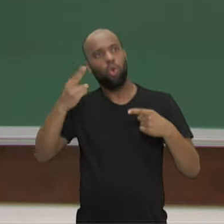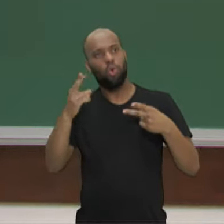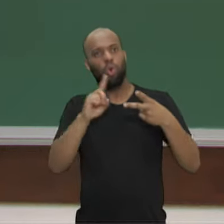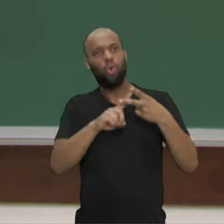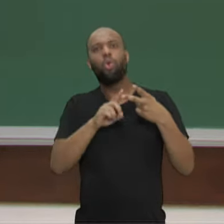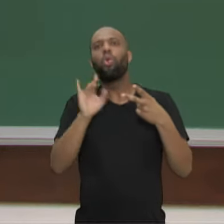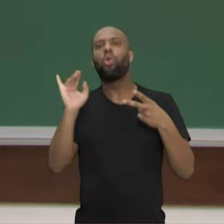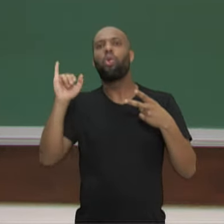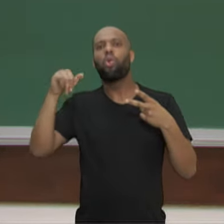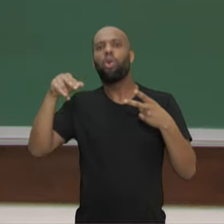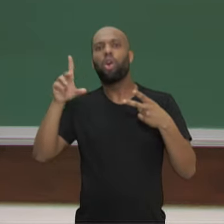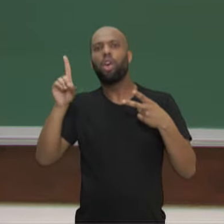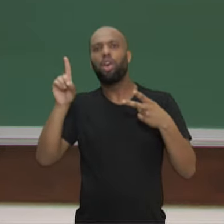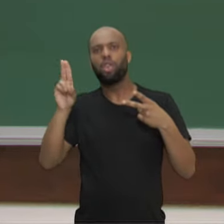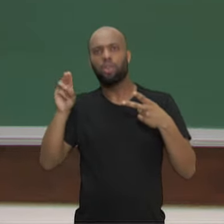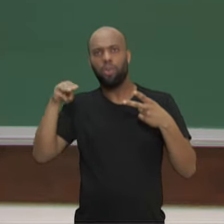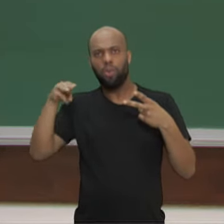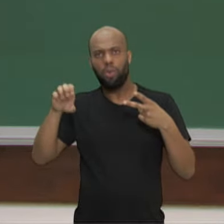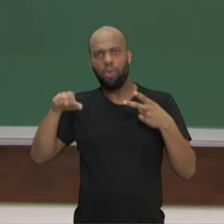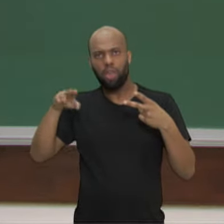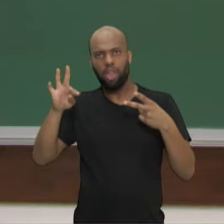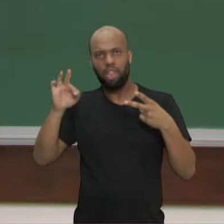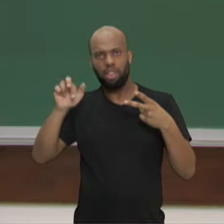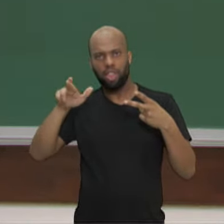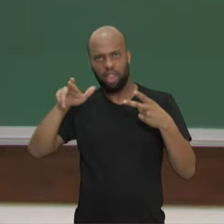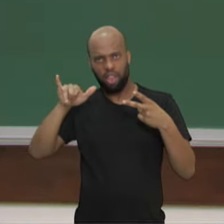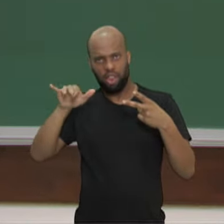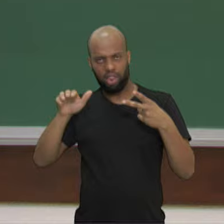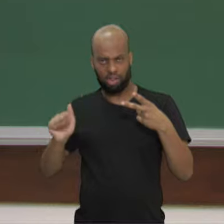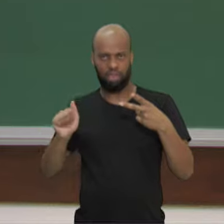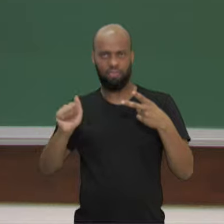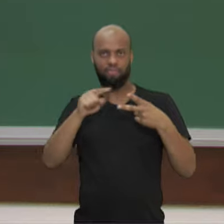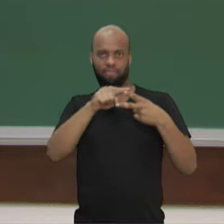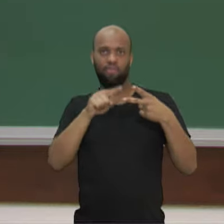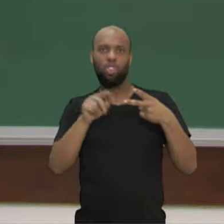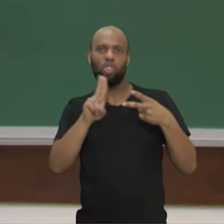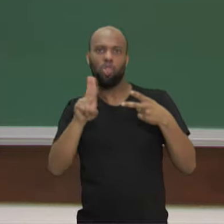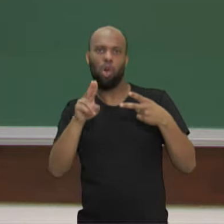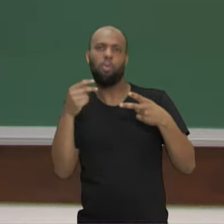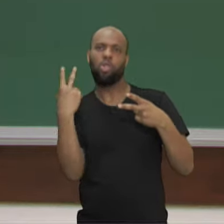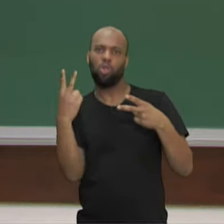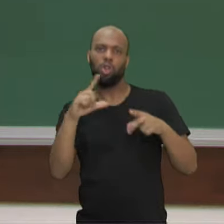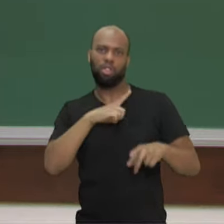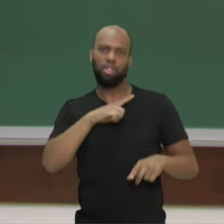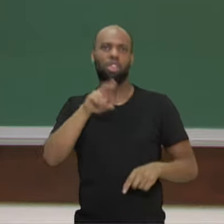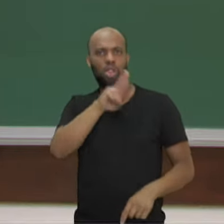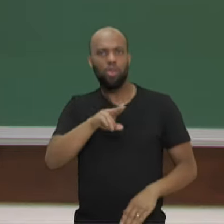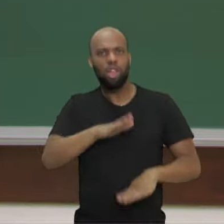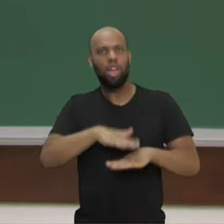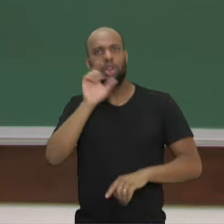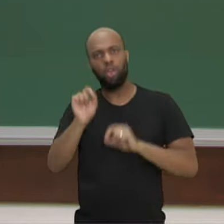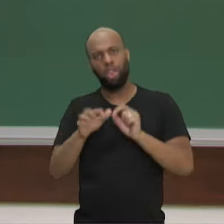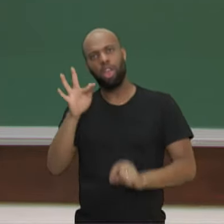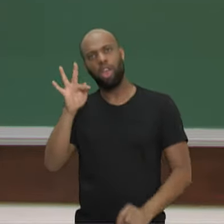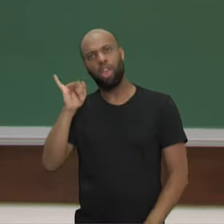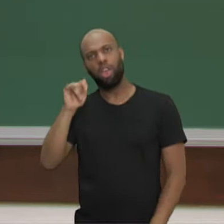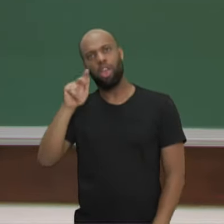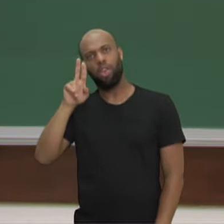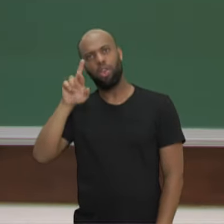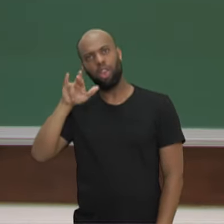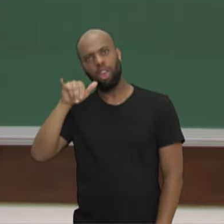de um termo técnico. Lembra que eu dei o exemplo da luz? Então, figurino também pode se chamar indumentária, tá? Então, traz